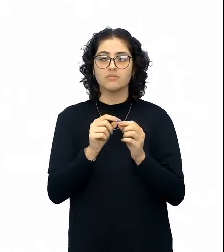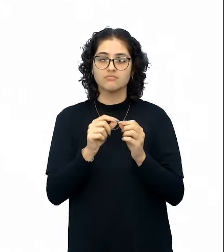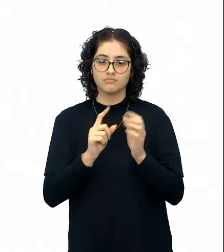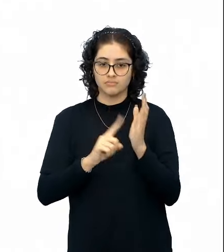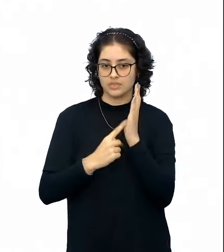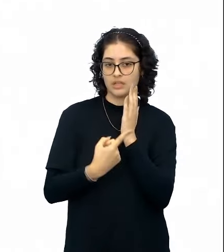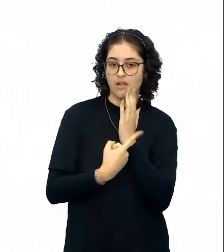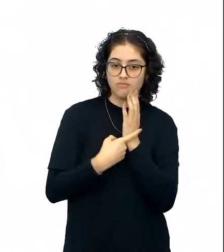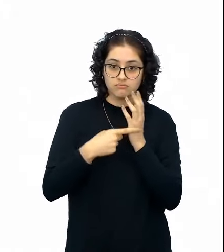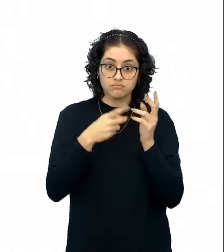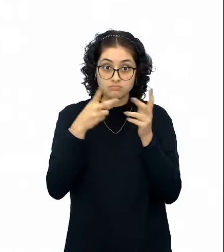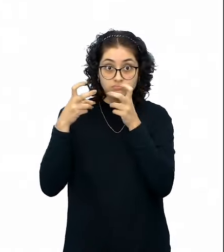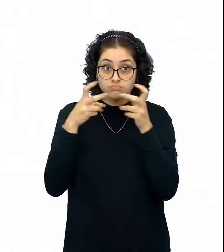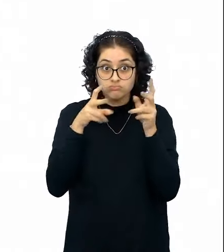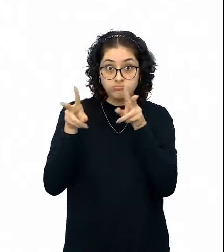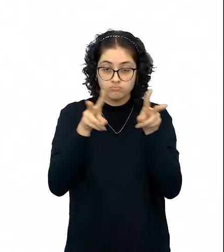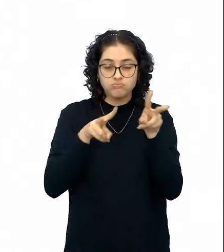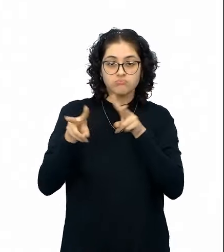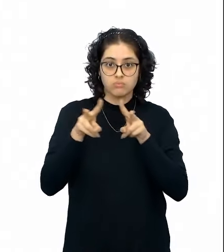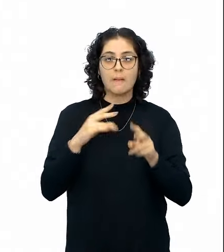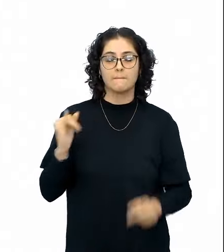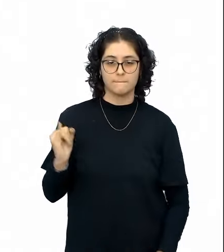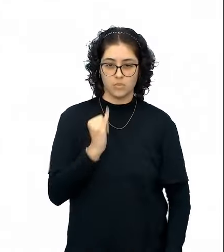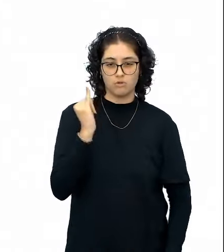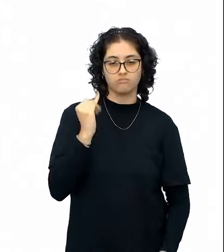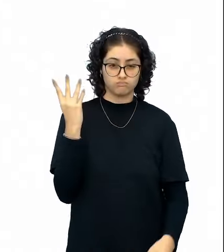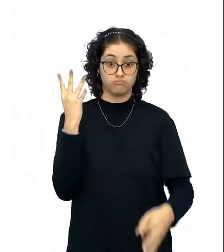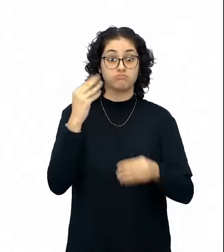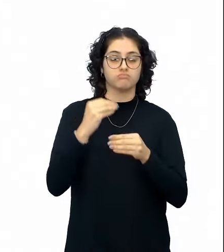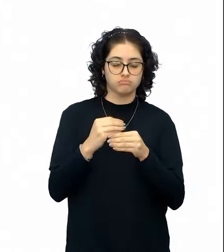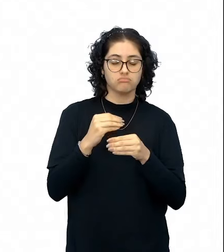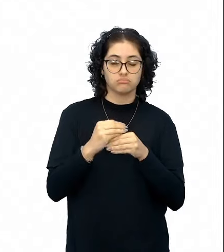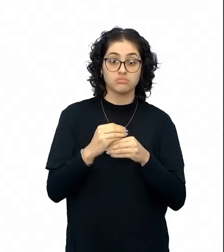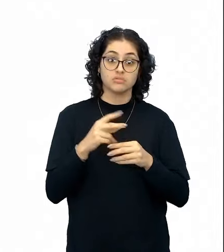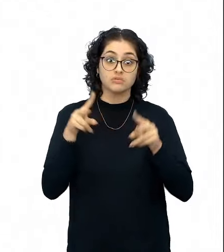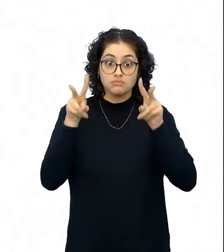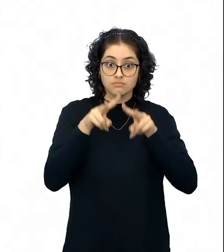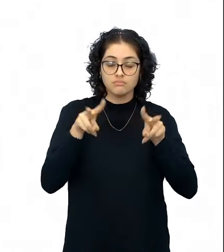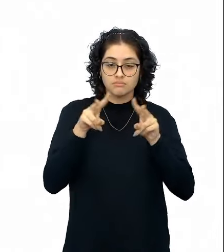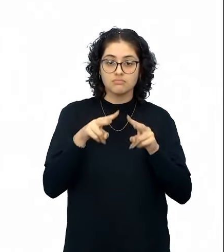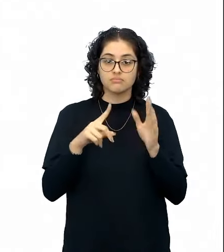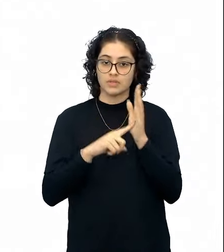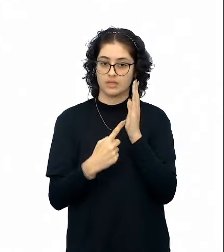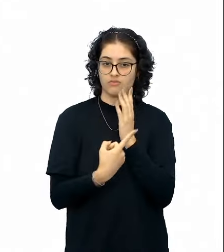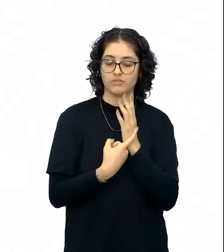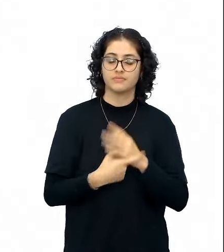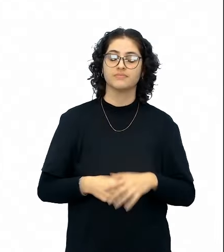metáforas visuais. Importantíssimo estar ressaltando isso, metáforas visuais.